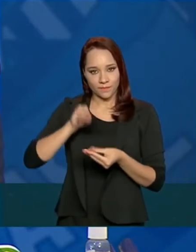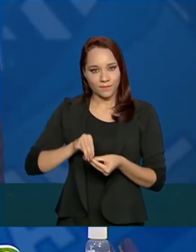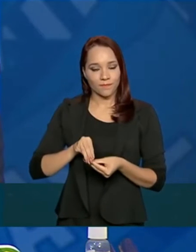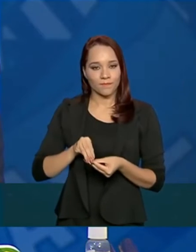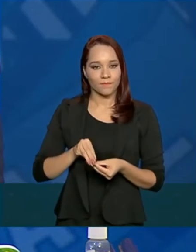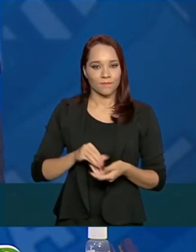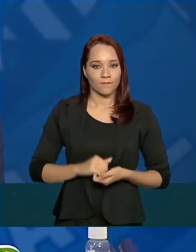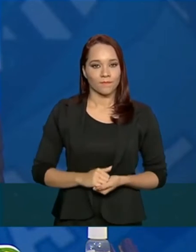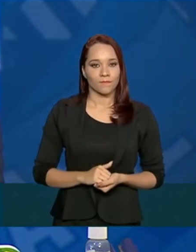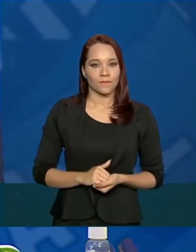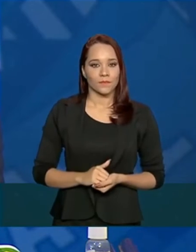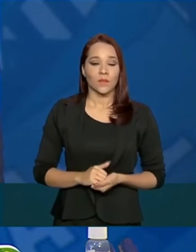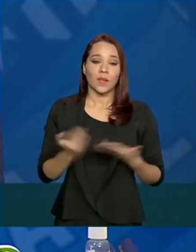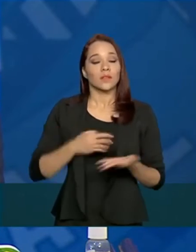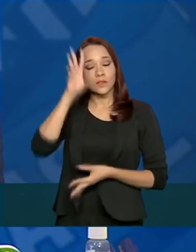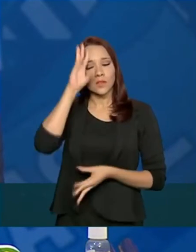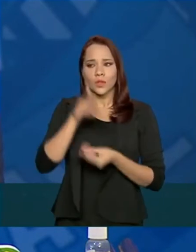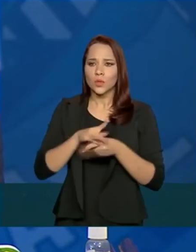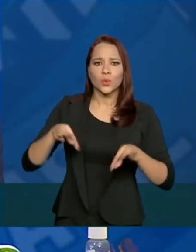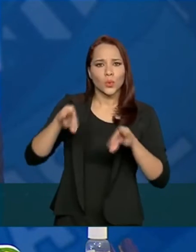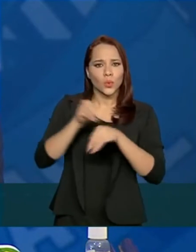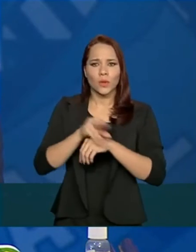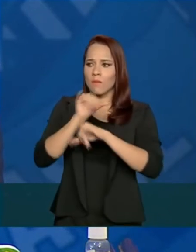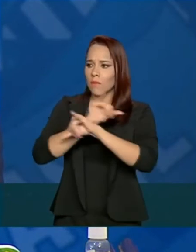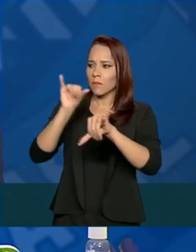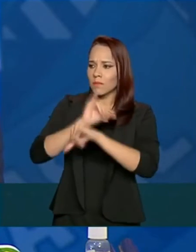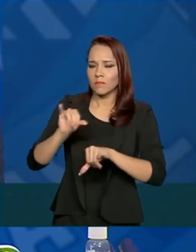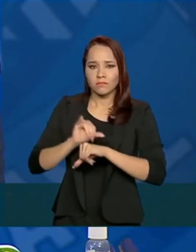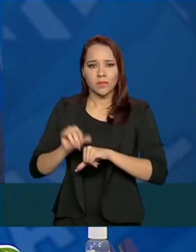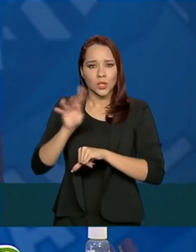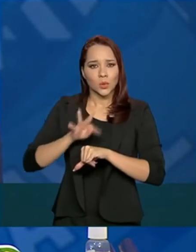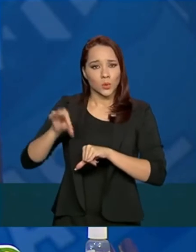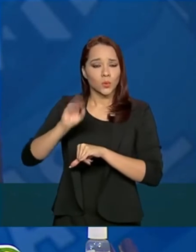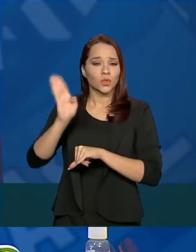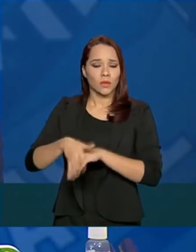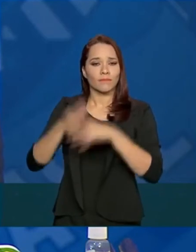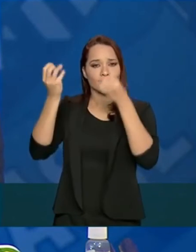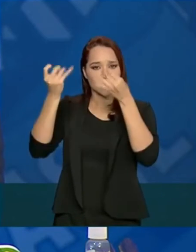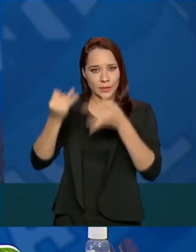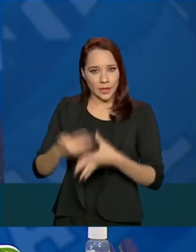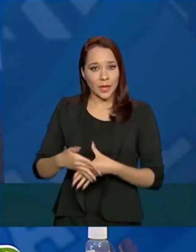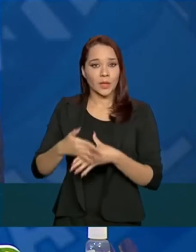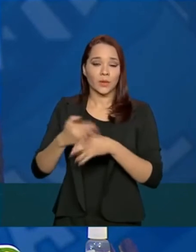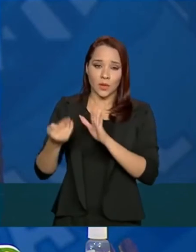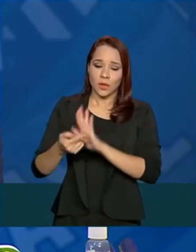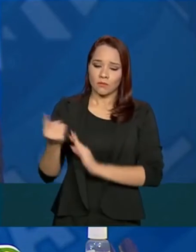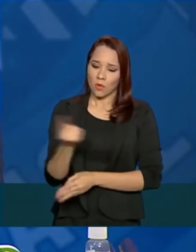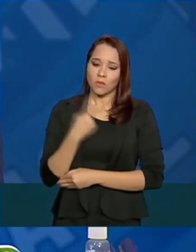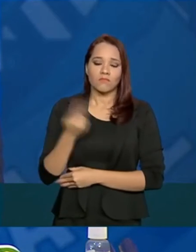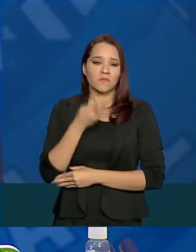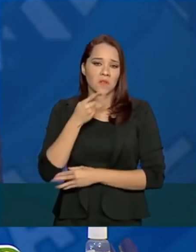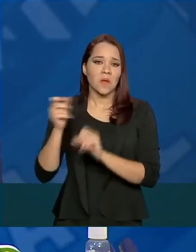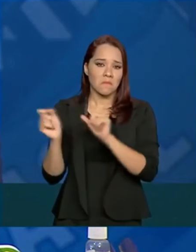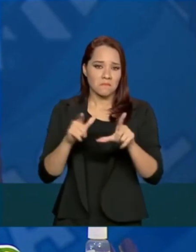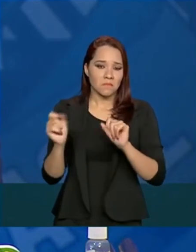que todos esses dados, todas essas questões foram explicadas durante a nossa fala e